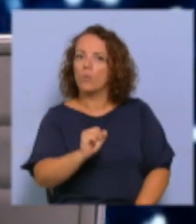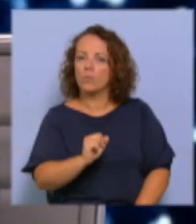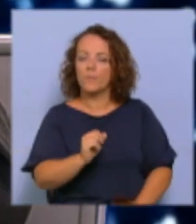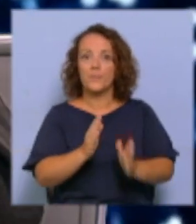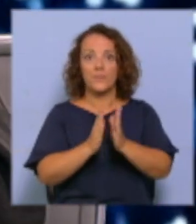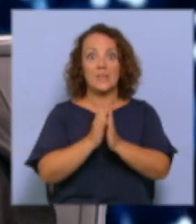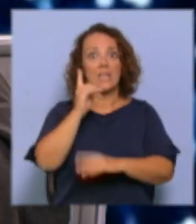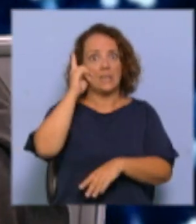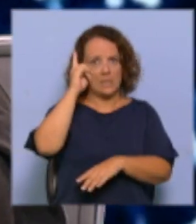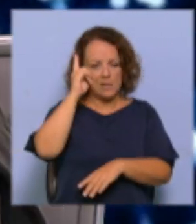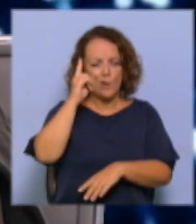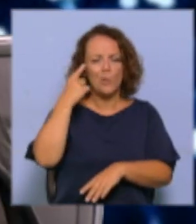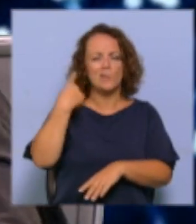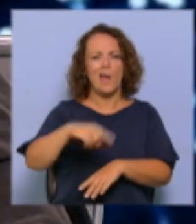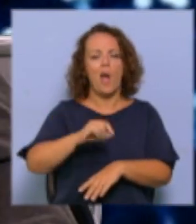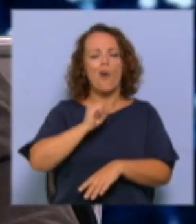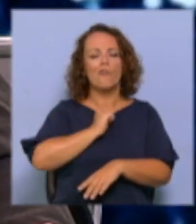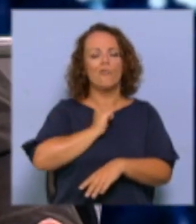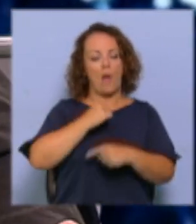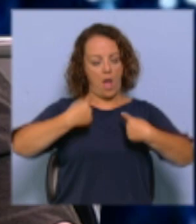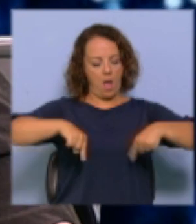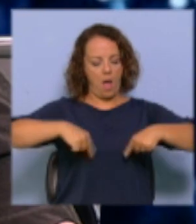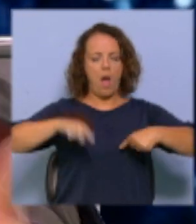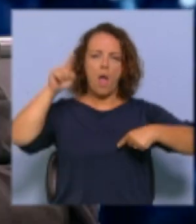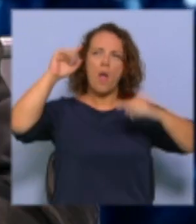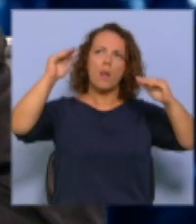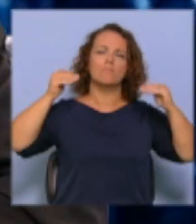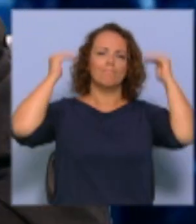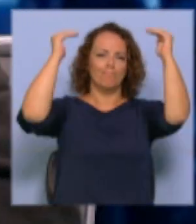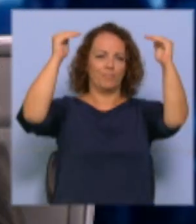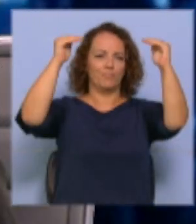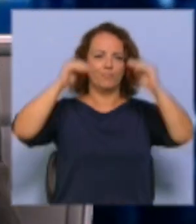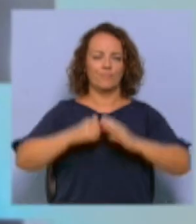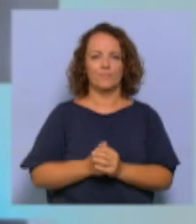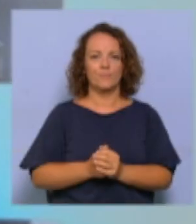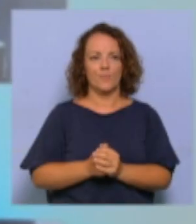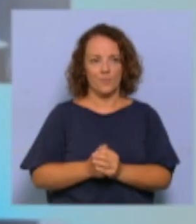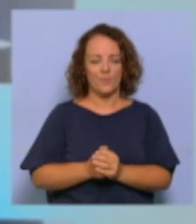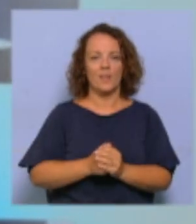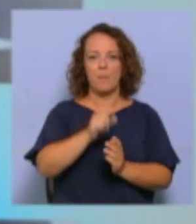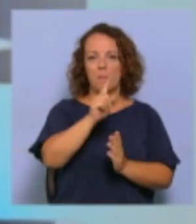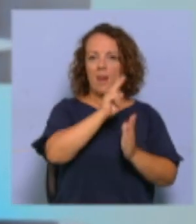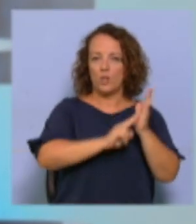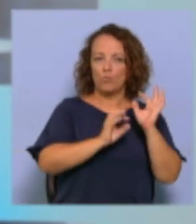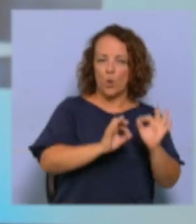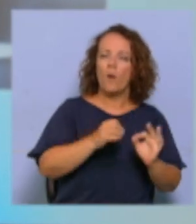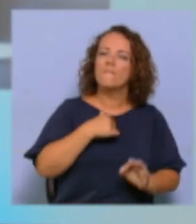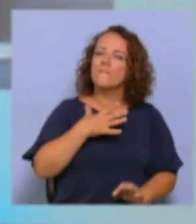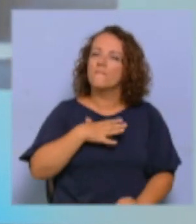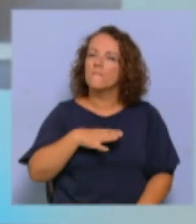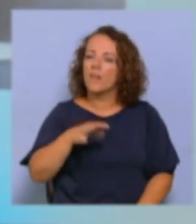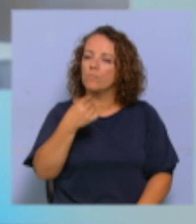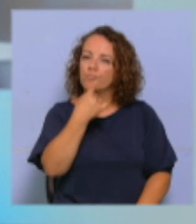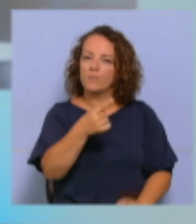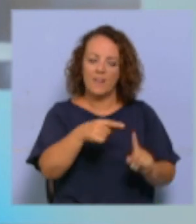que está sempre para além daquilo que é o meu existencial. Ainda, pronto, já vimos a primeira leitura, mas pedia-lhe só um comentário à